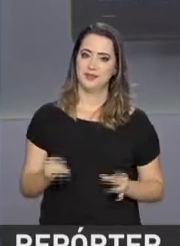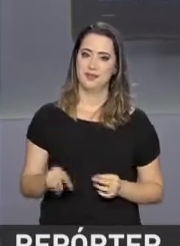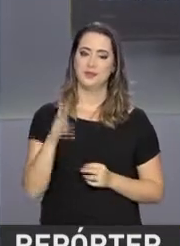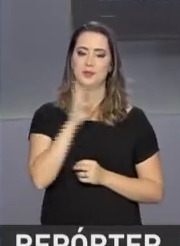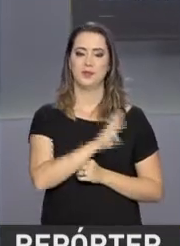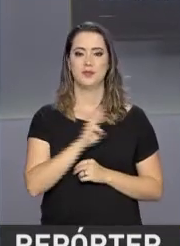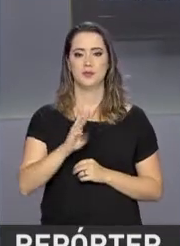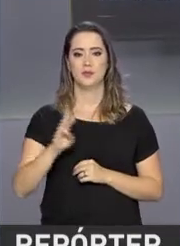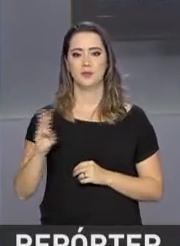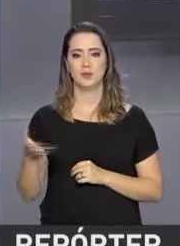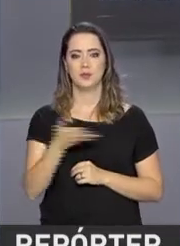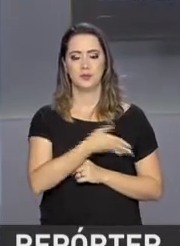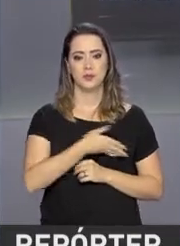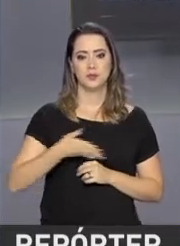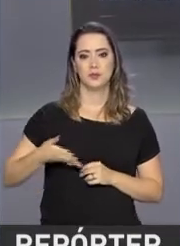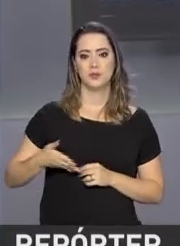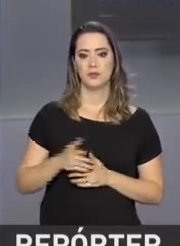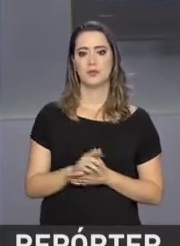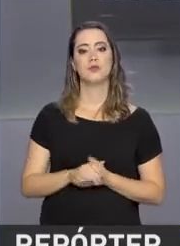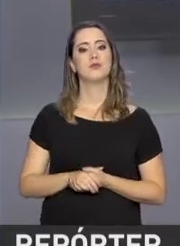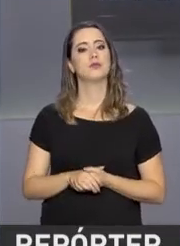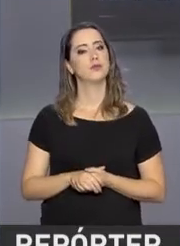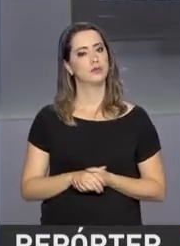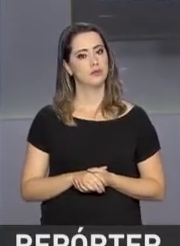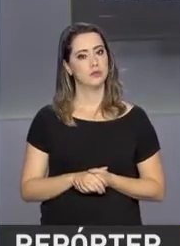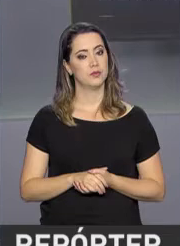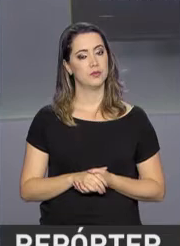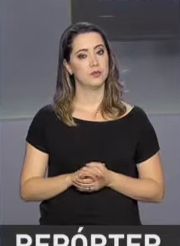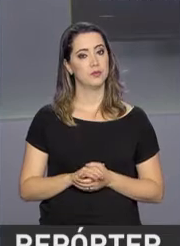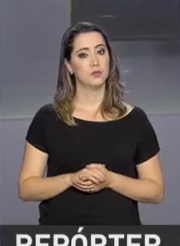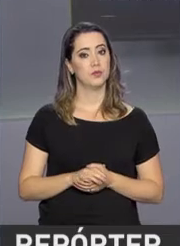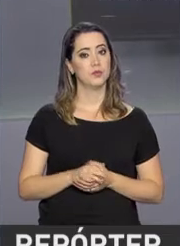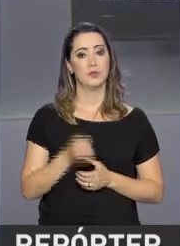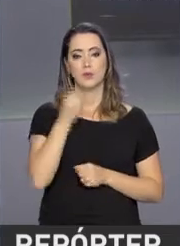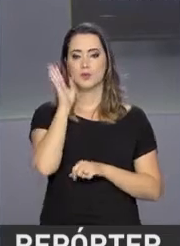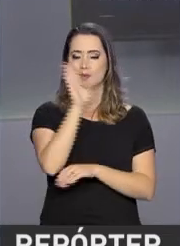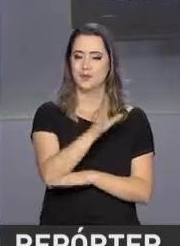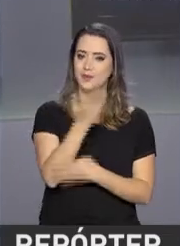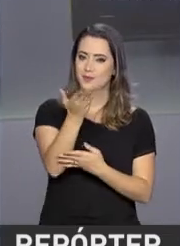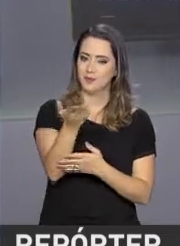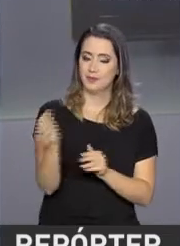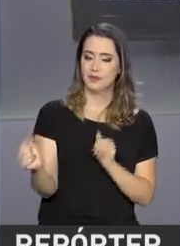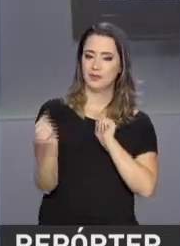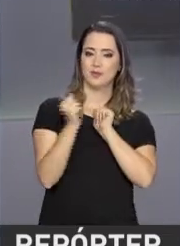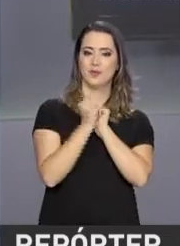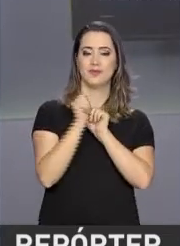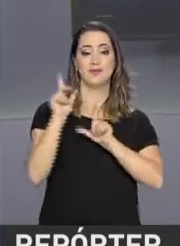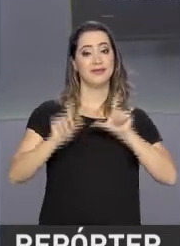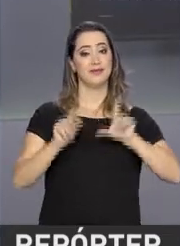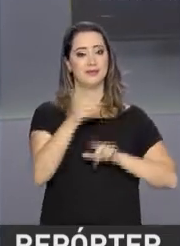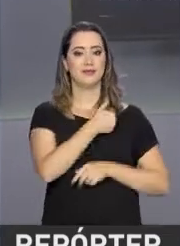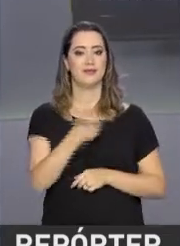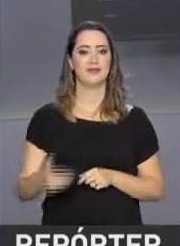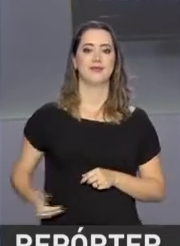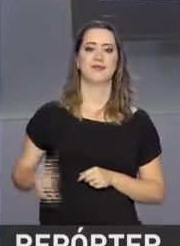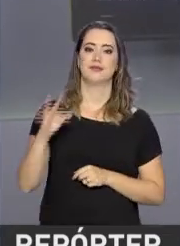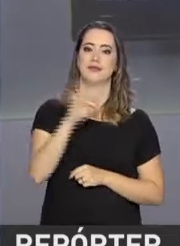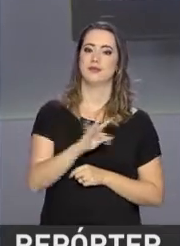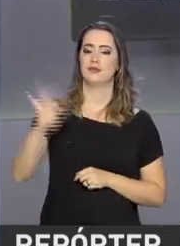toda a nossa programação também está na página da NBR na internet. Uma boa tarde para você e continue com a gente na